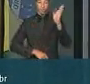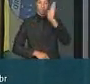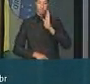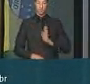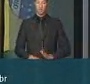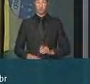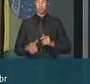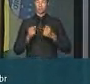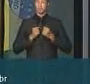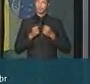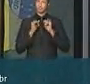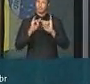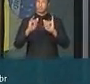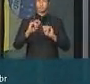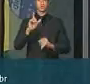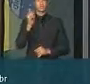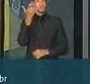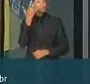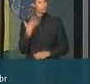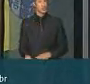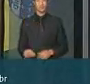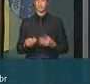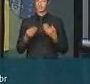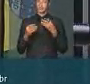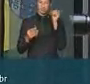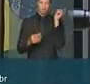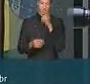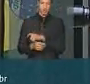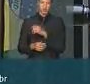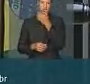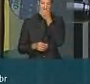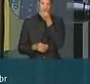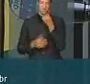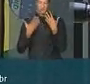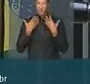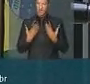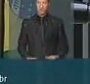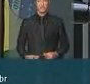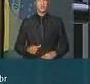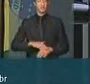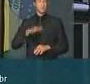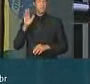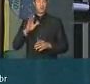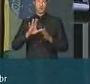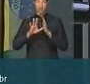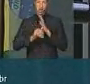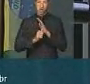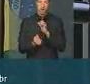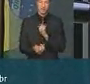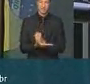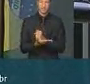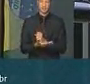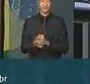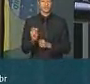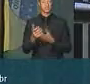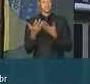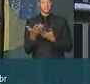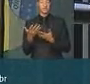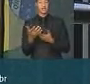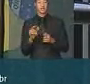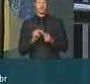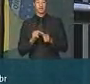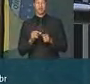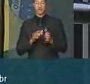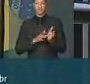brasileiro se manifesta e diz que não aceita tanta mentira que não aceita mais tanta corrupção que quer que